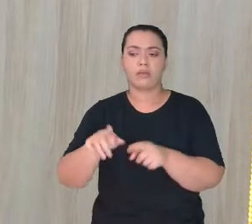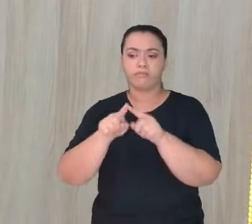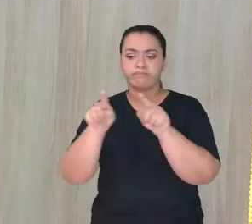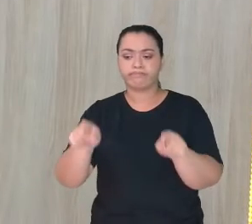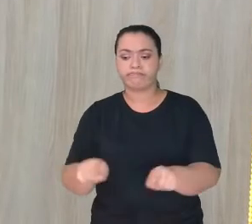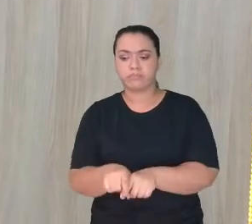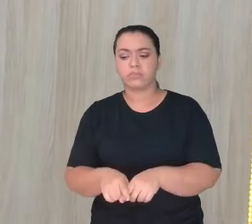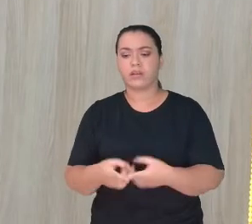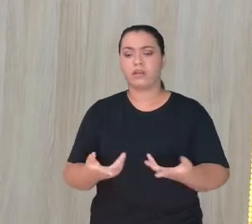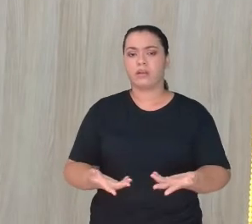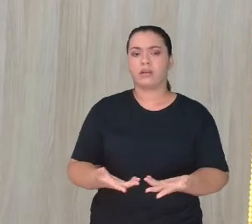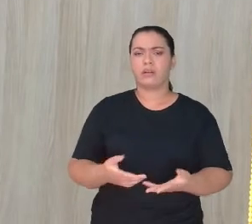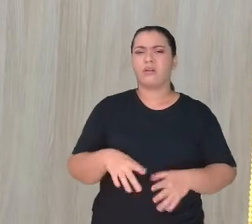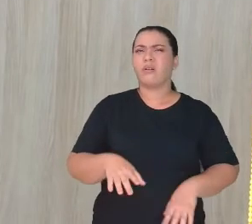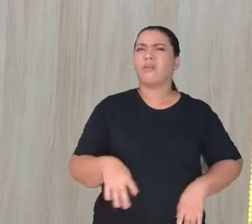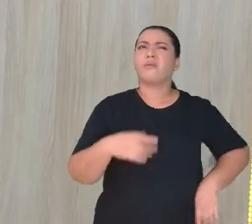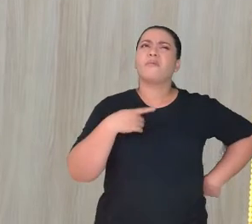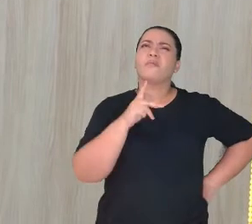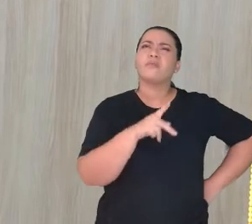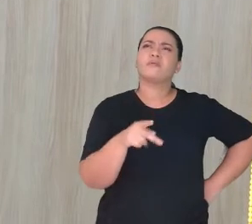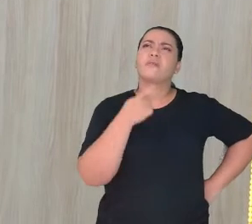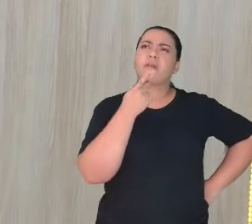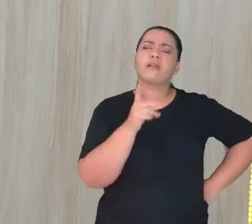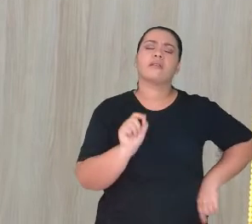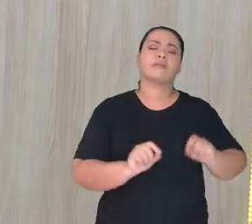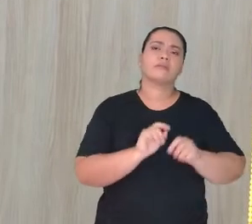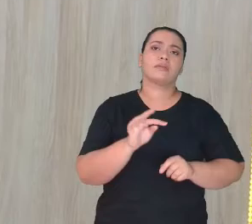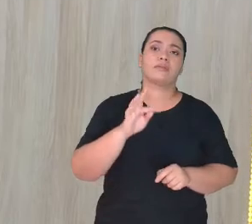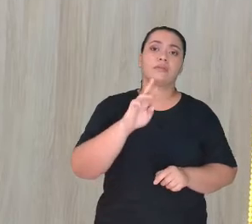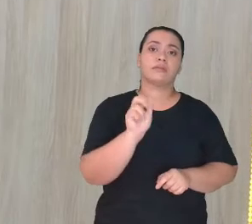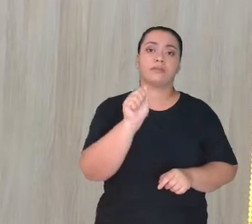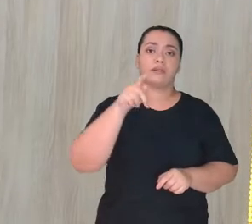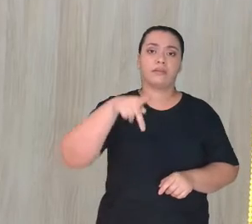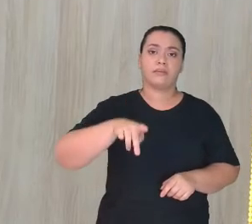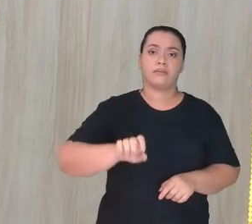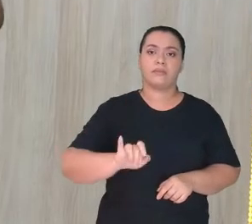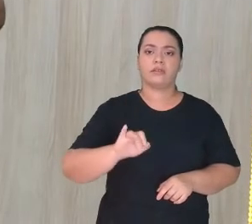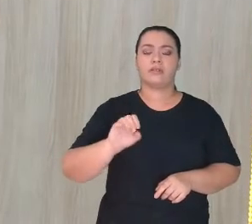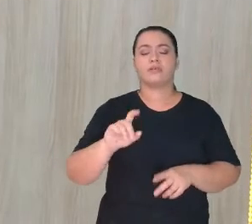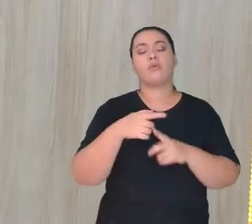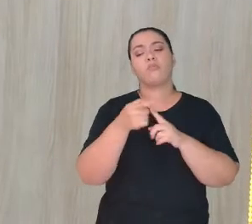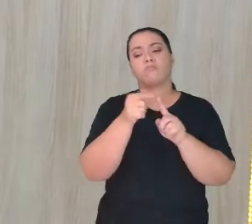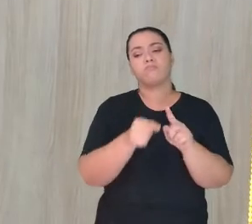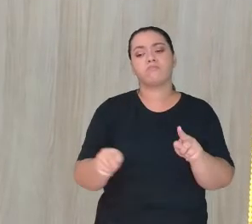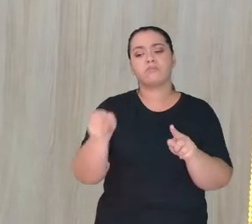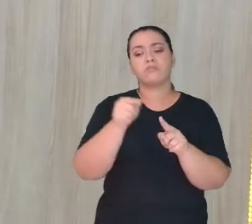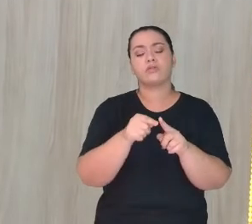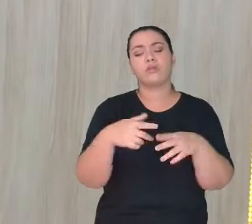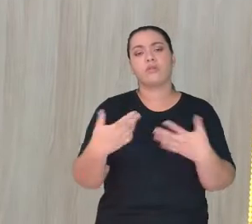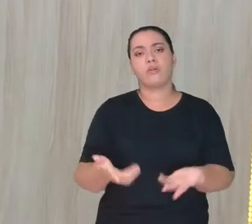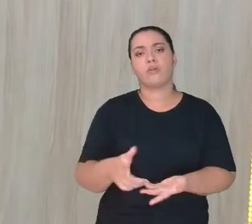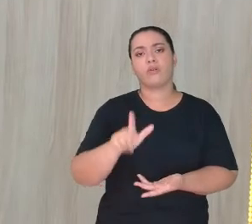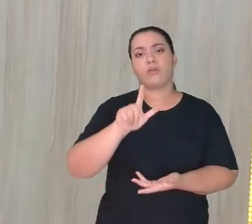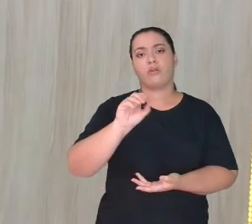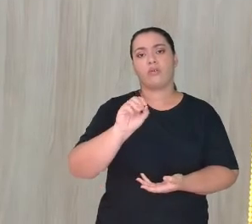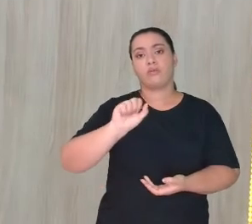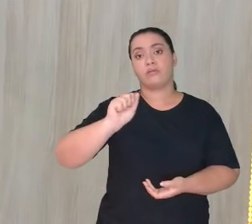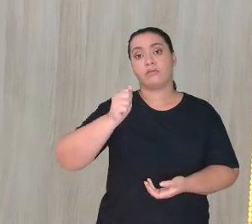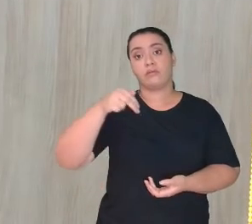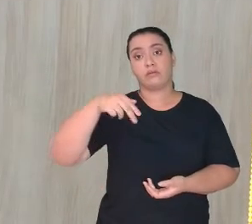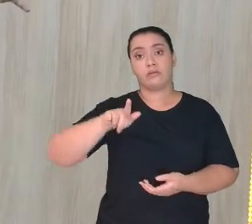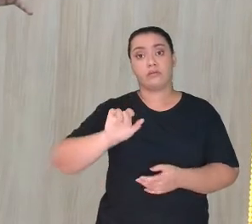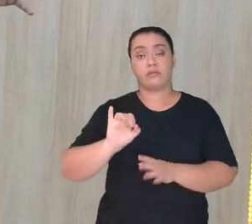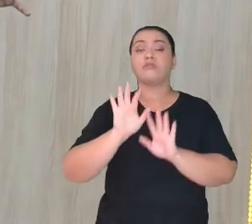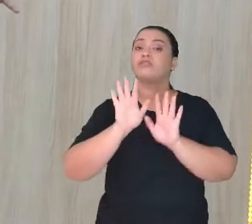de um... Ô, professor, se eu falasse trapézio, se eu falasse círculo, se eu falasse losango, isso foi temas de